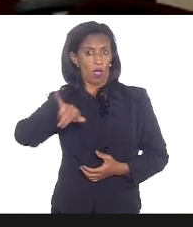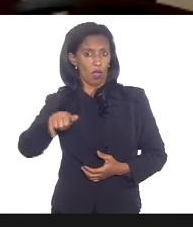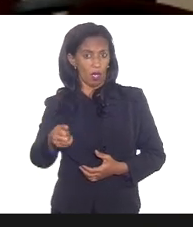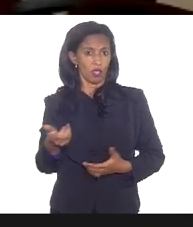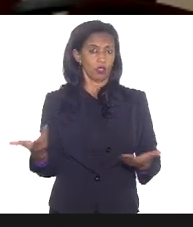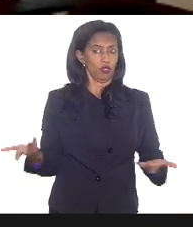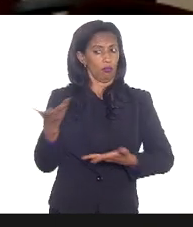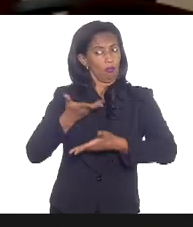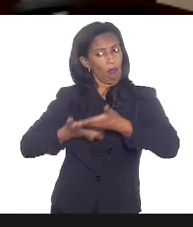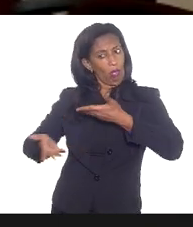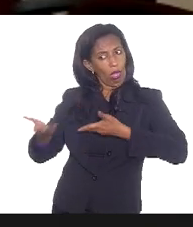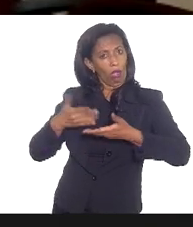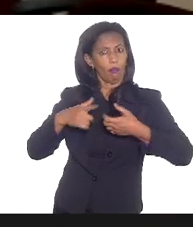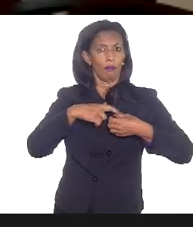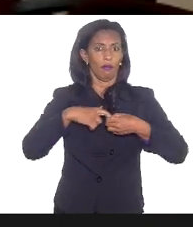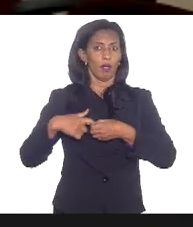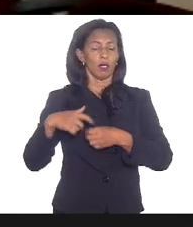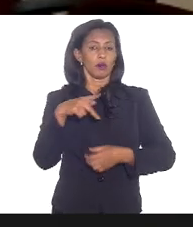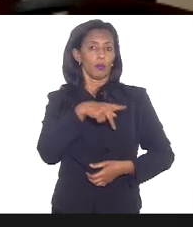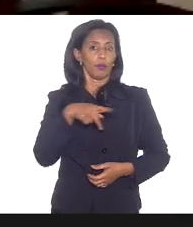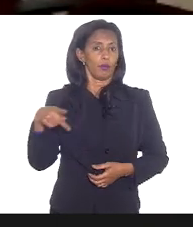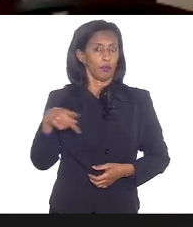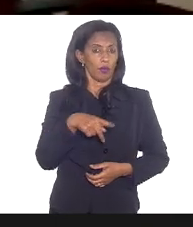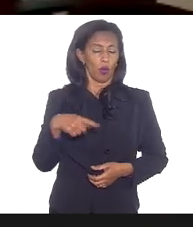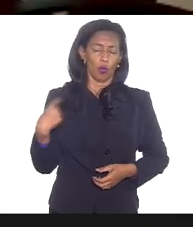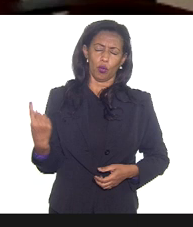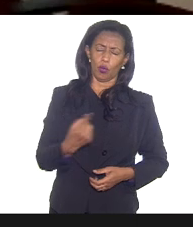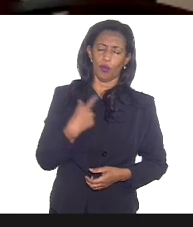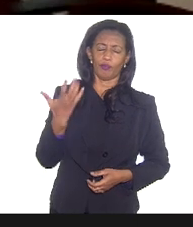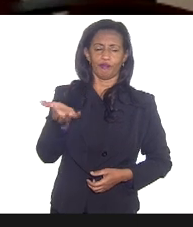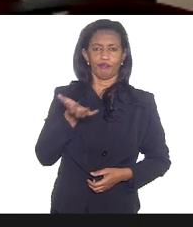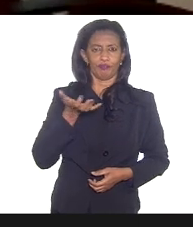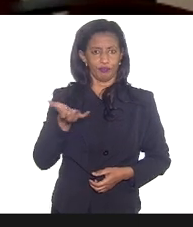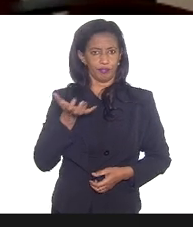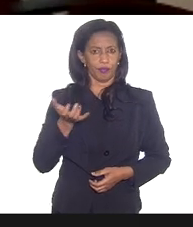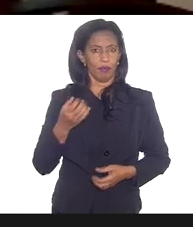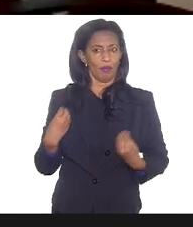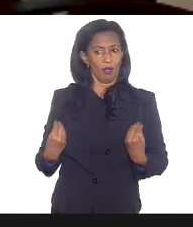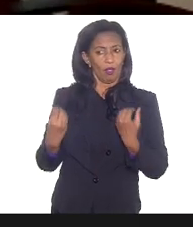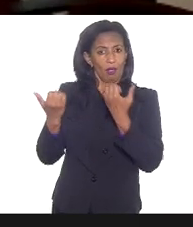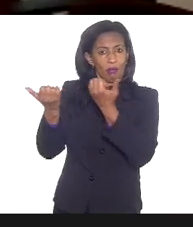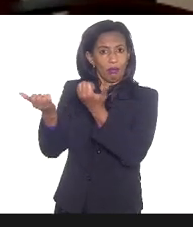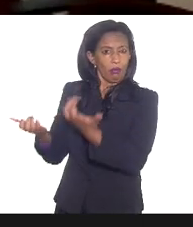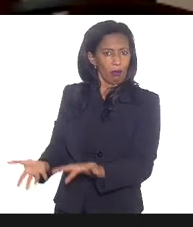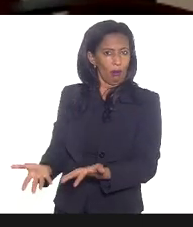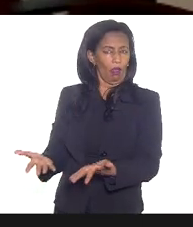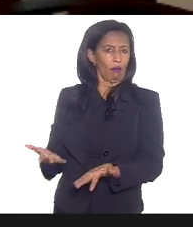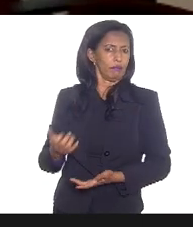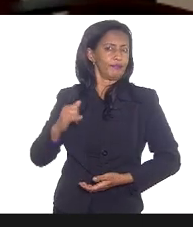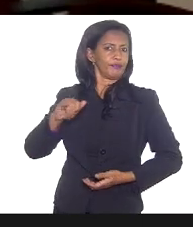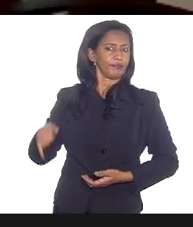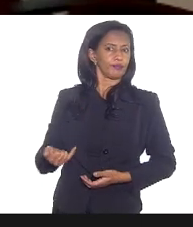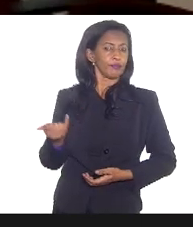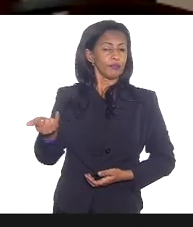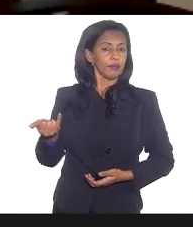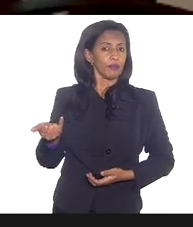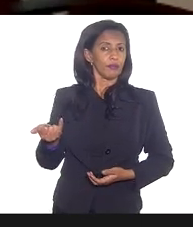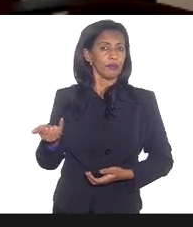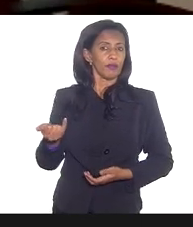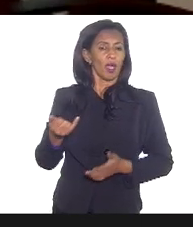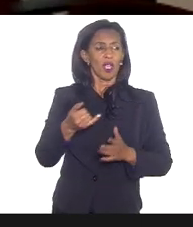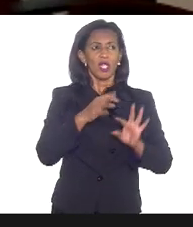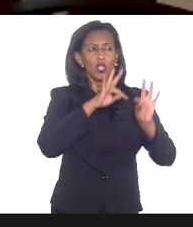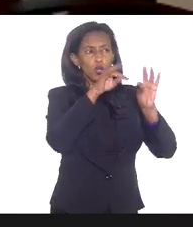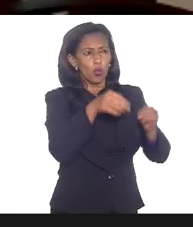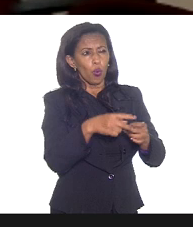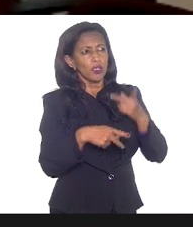todos os nossos professores. Nós queremos dar condições, levantar todas essas condições que foram colocadas